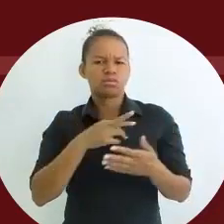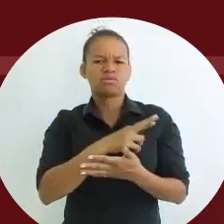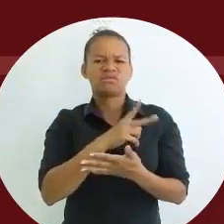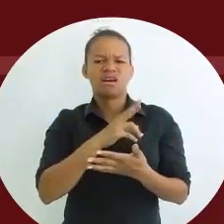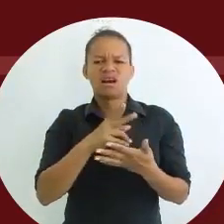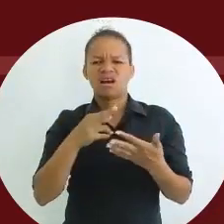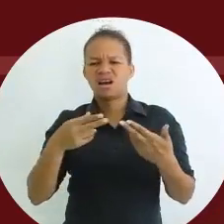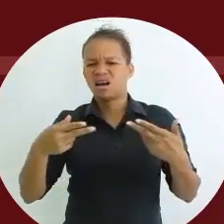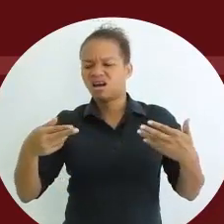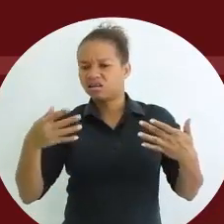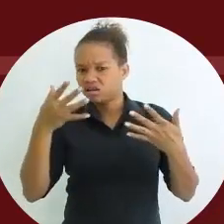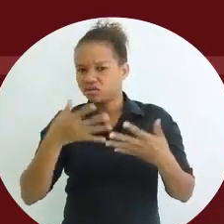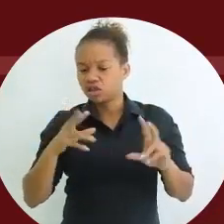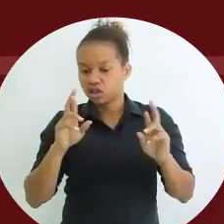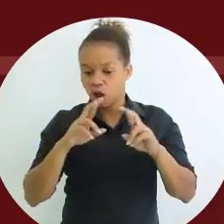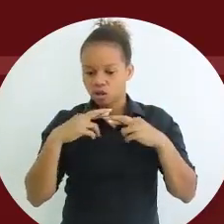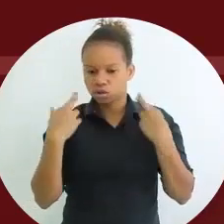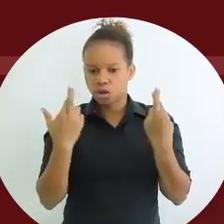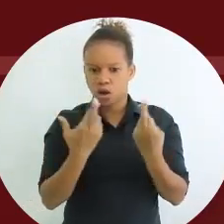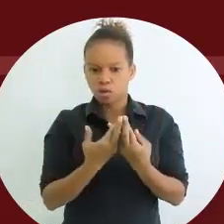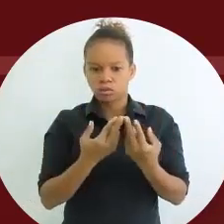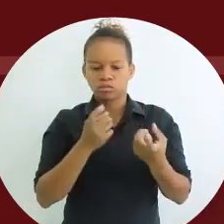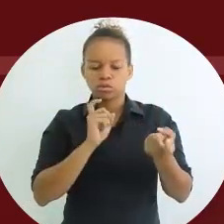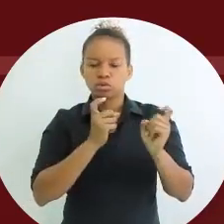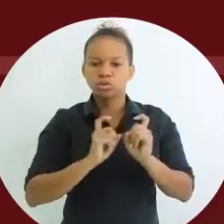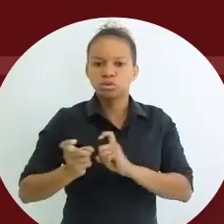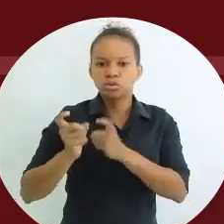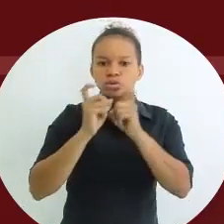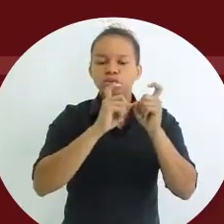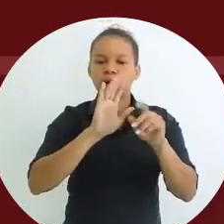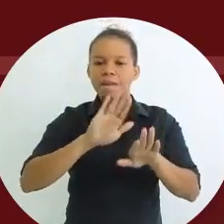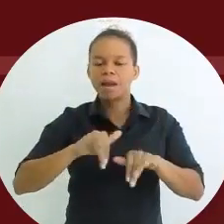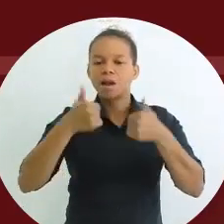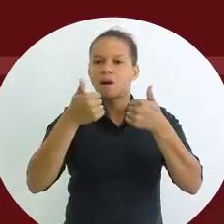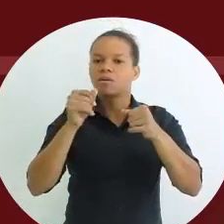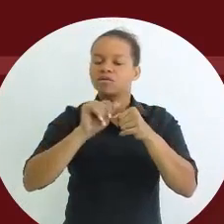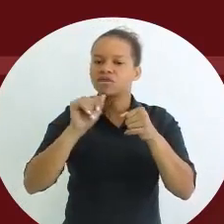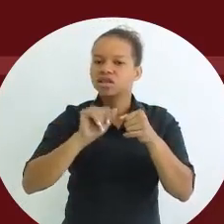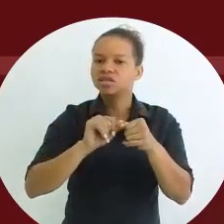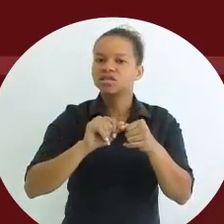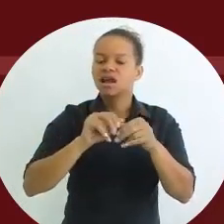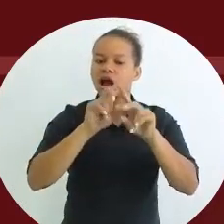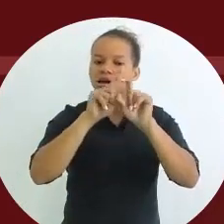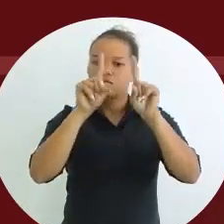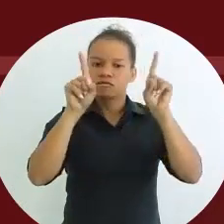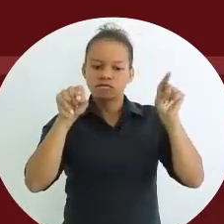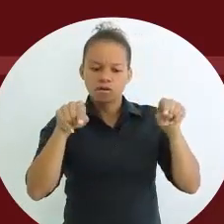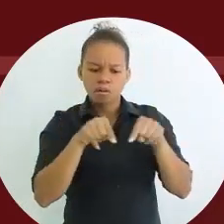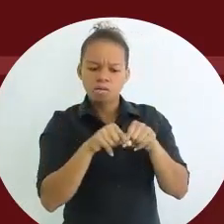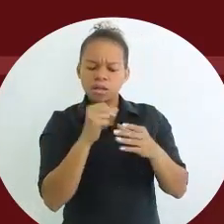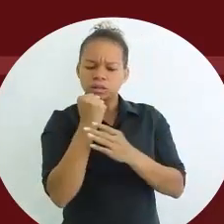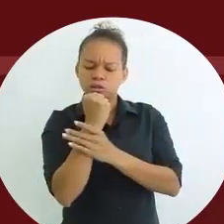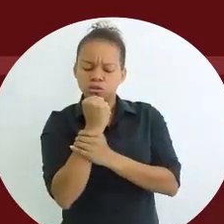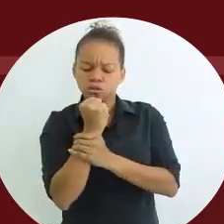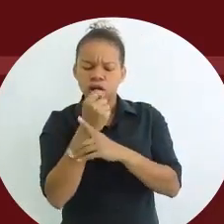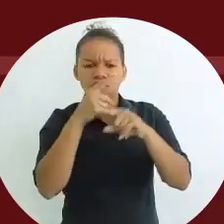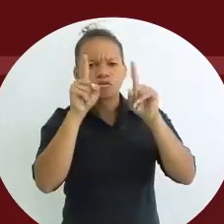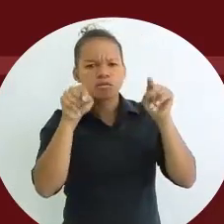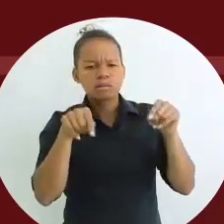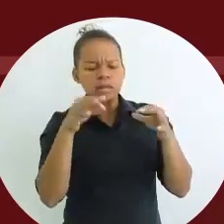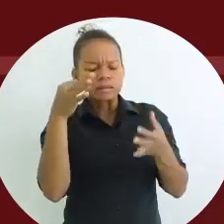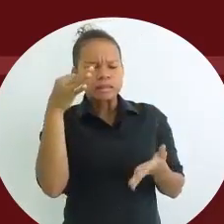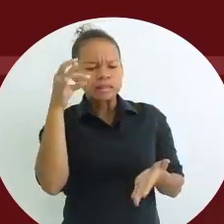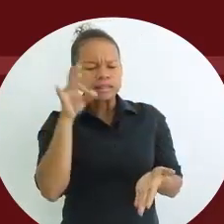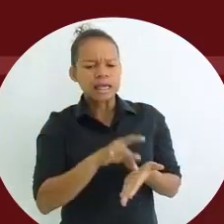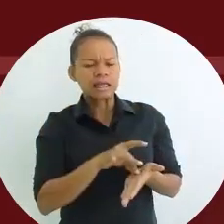várias vezes se reúnem, discutem a melhor forma de fazê-la, a forma mais segura, a forma mais efetiva,